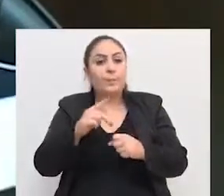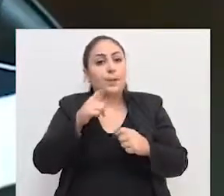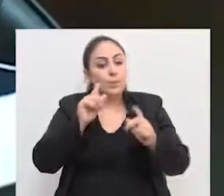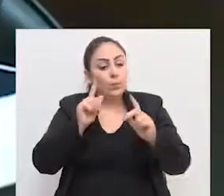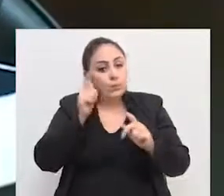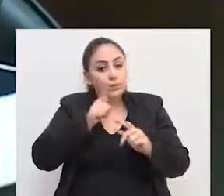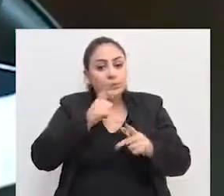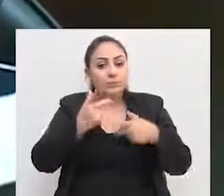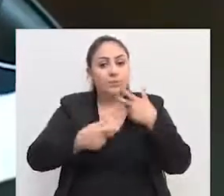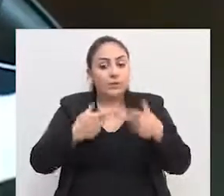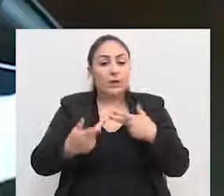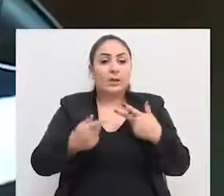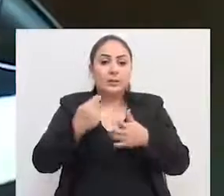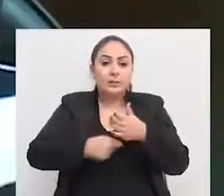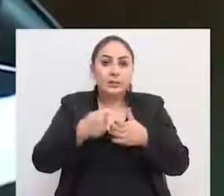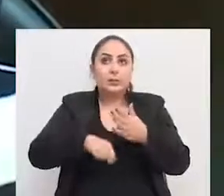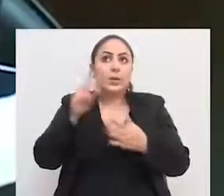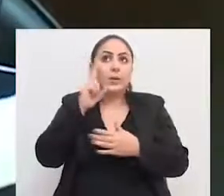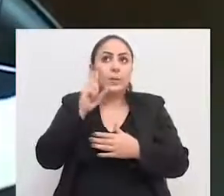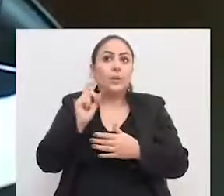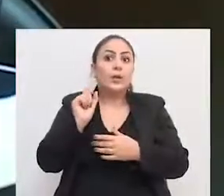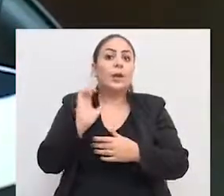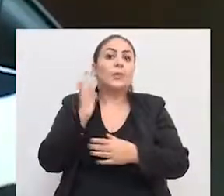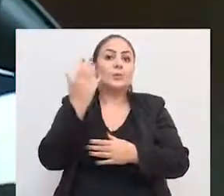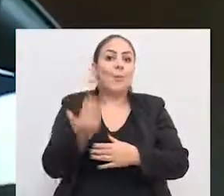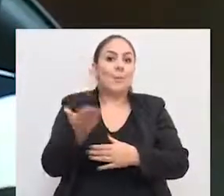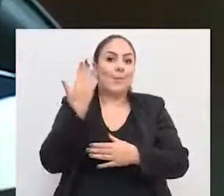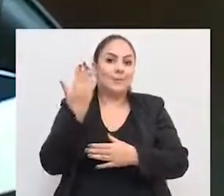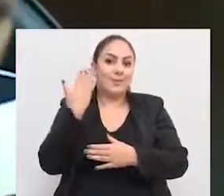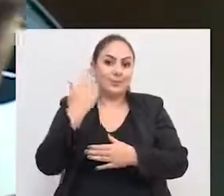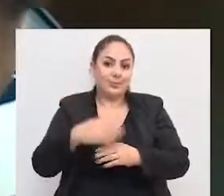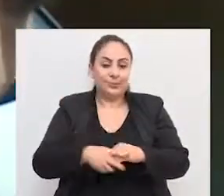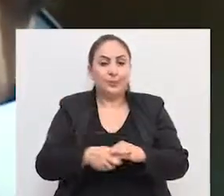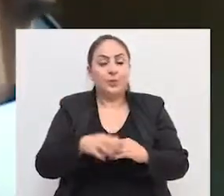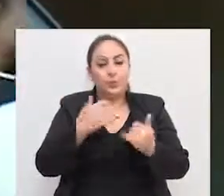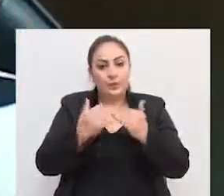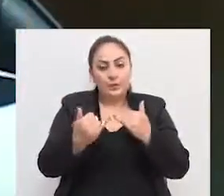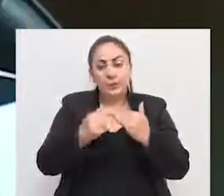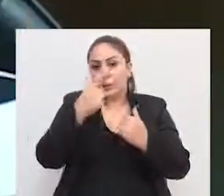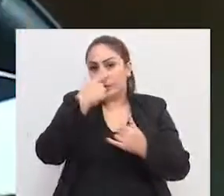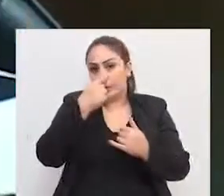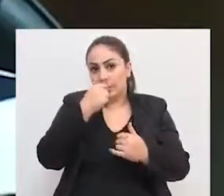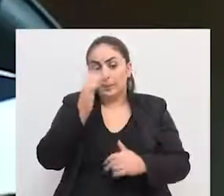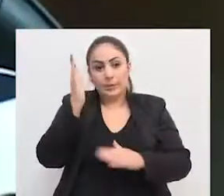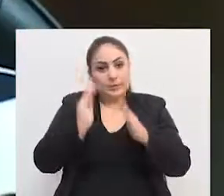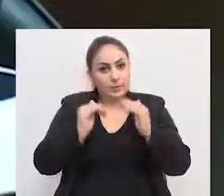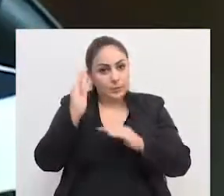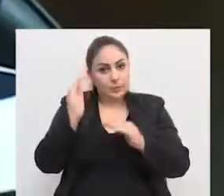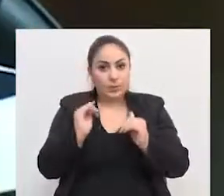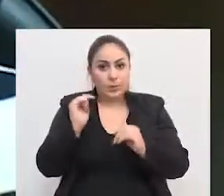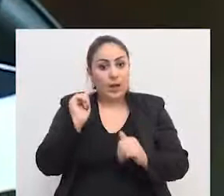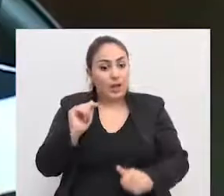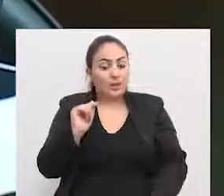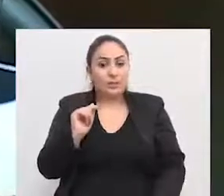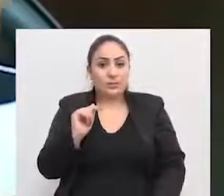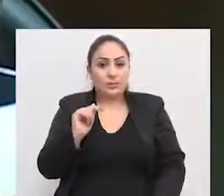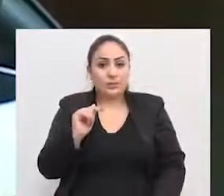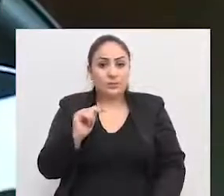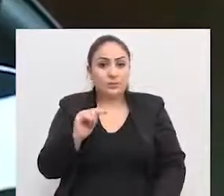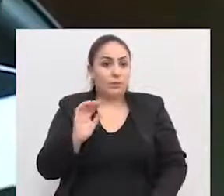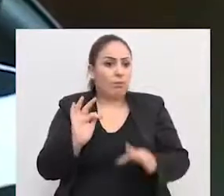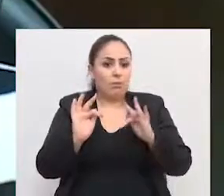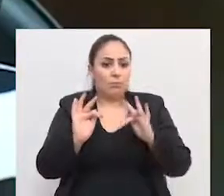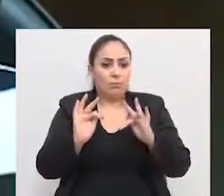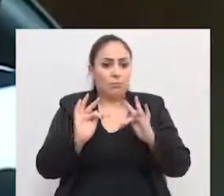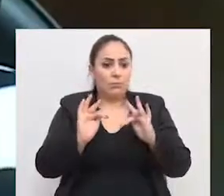prever, predizer, buscando esse resgate histórico. Por exemplo, a gripe espanhola, ela